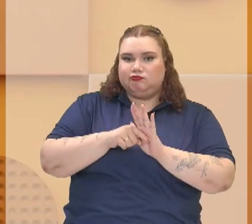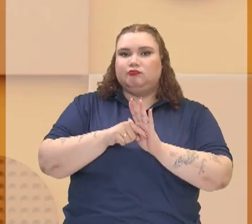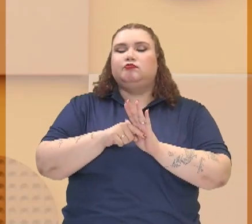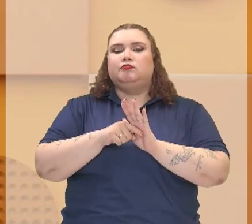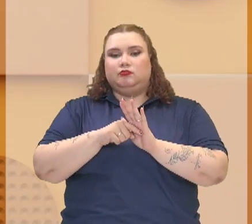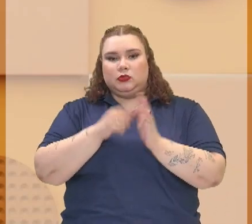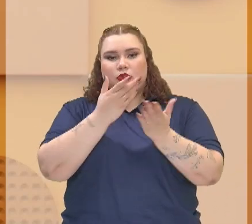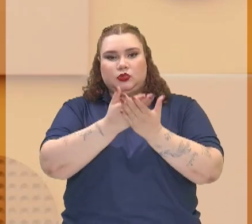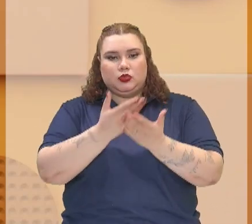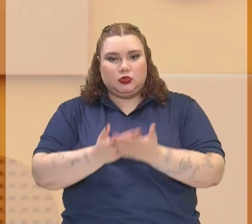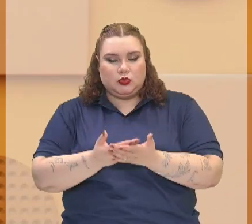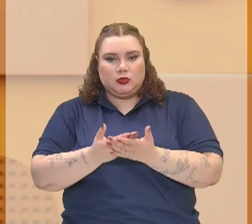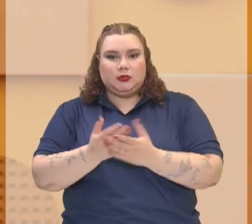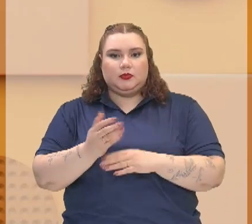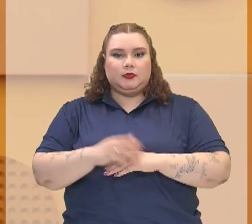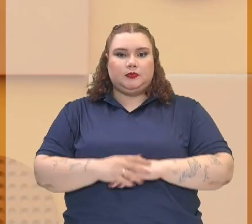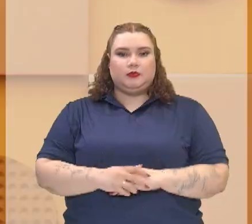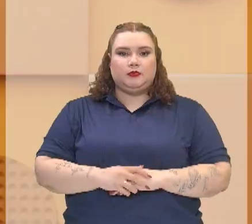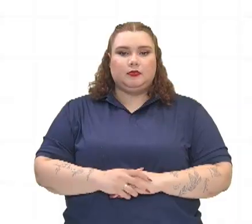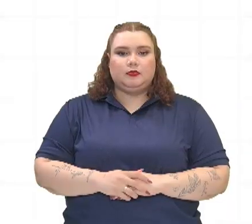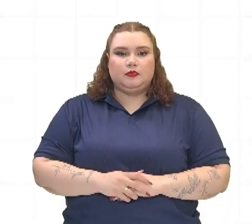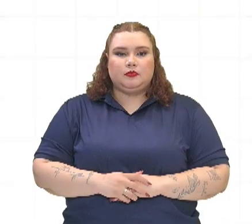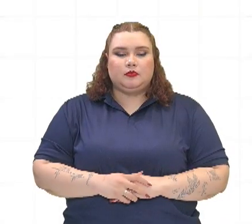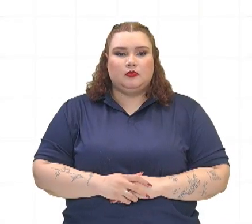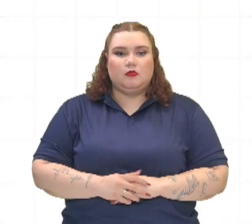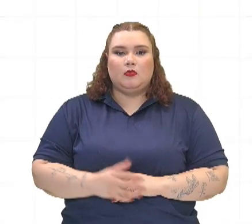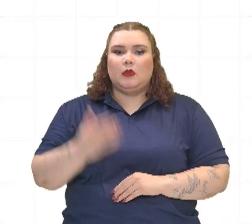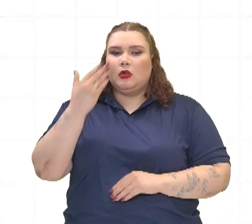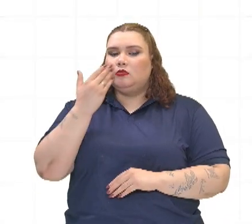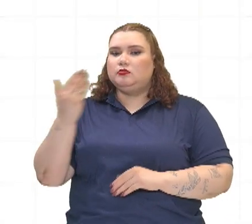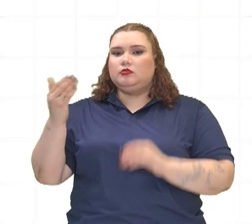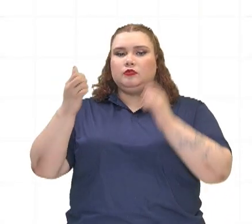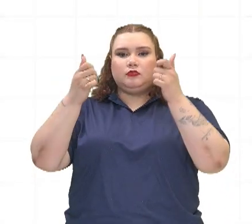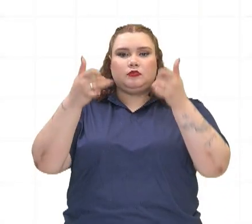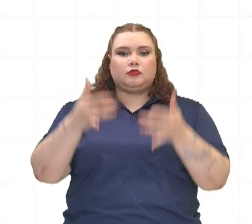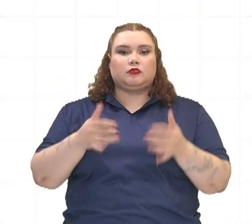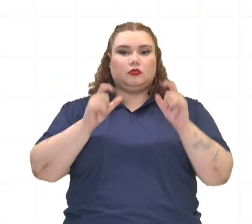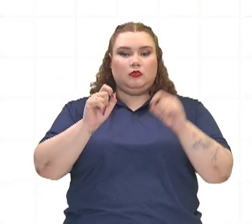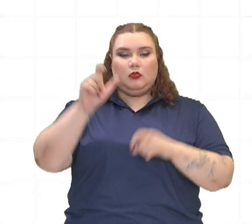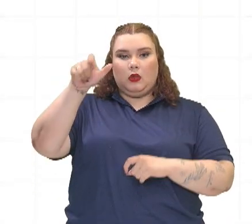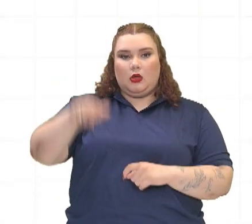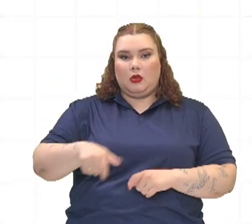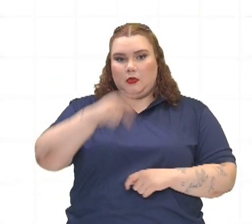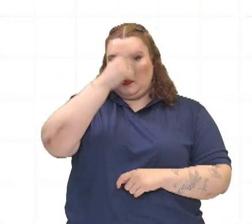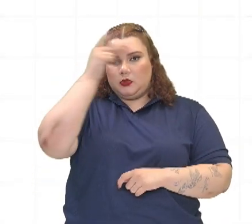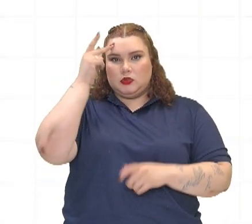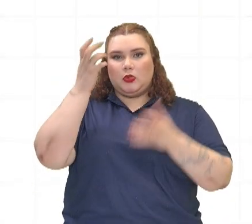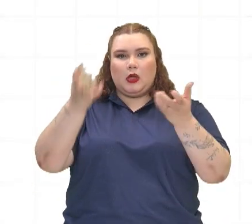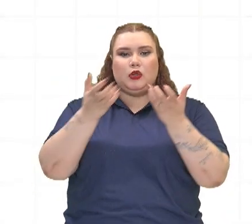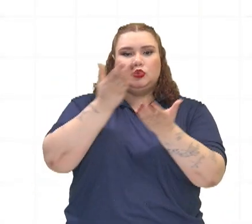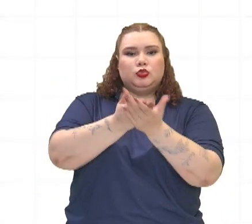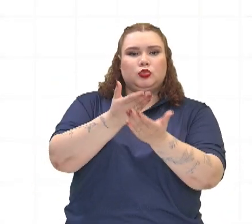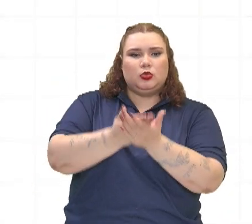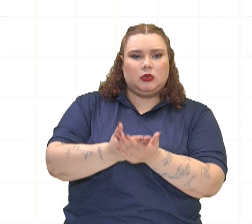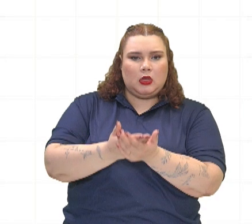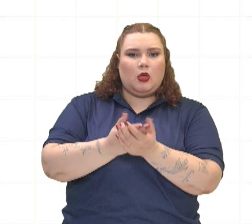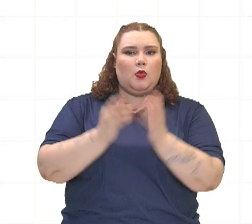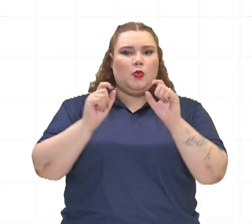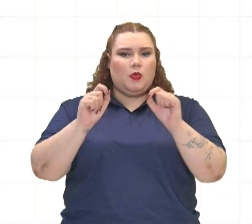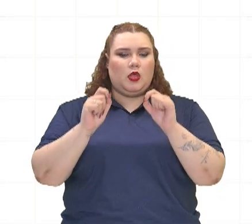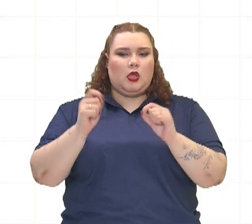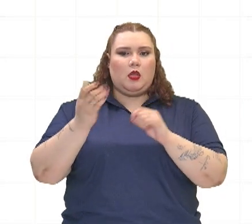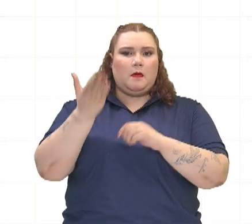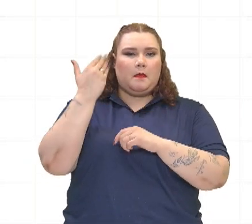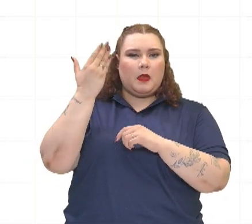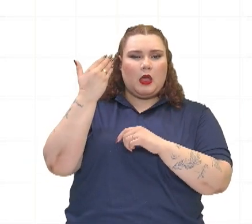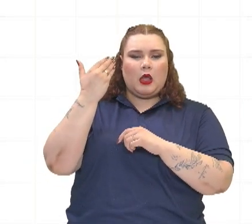ser construída. Olha só, digamos que um historiador queira estudar com as antigas civilizações